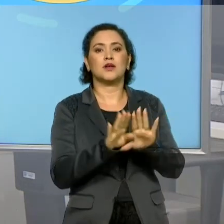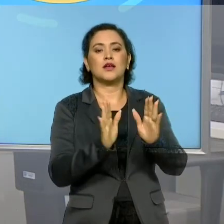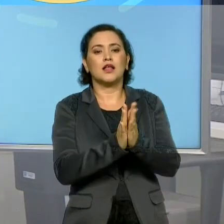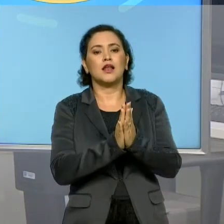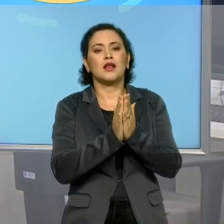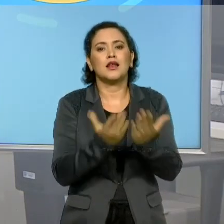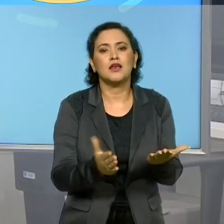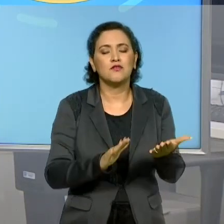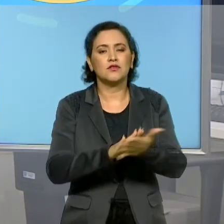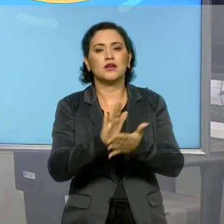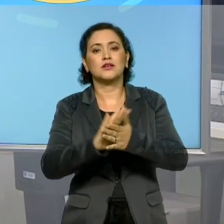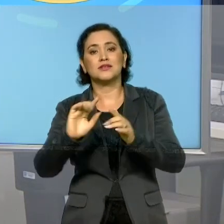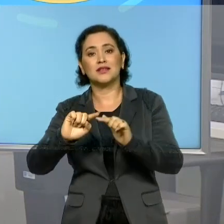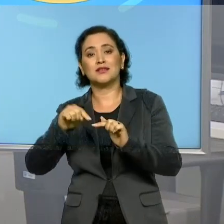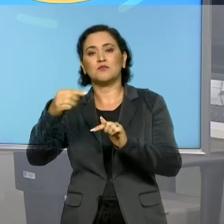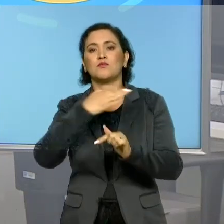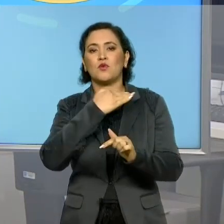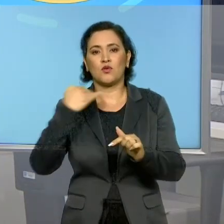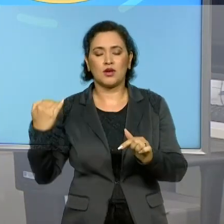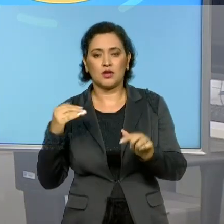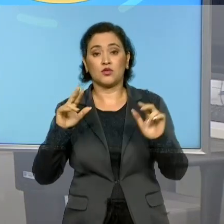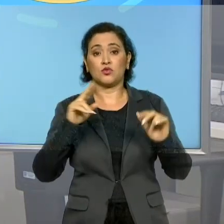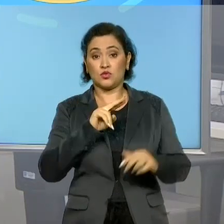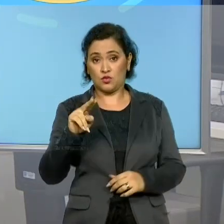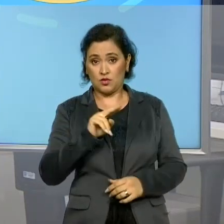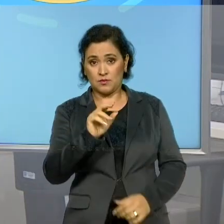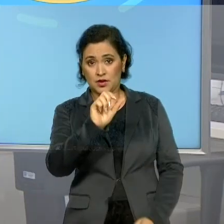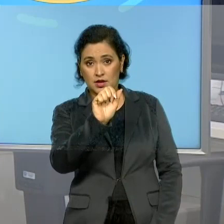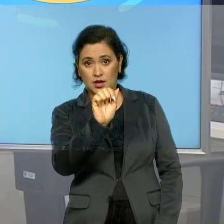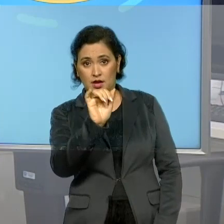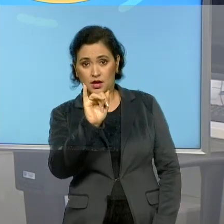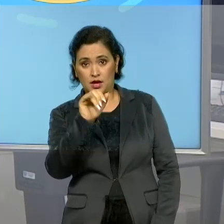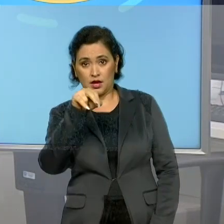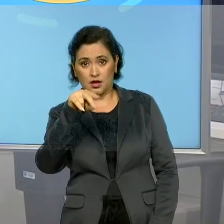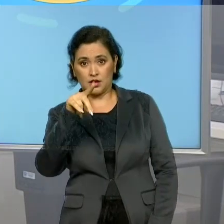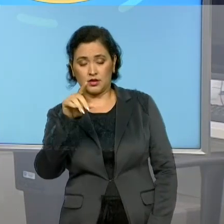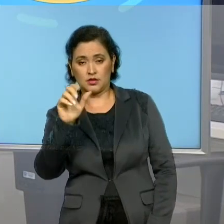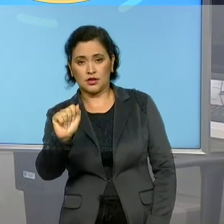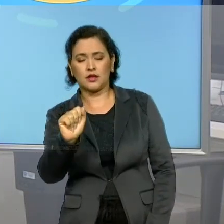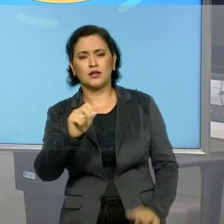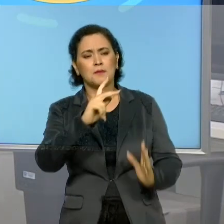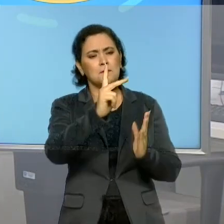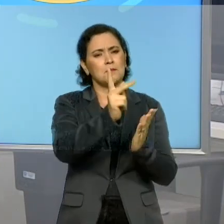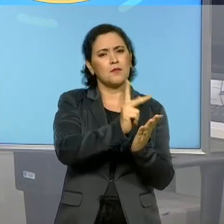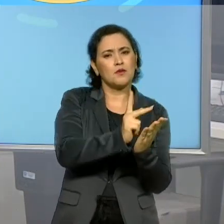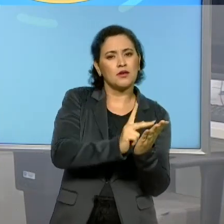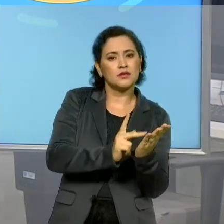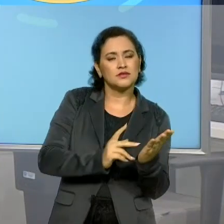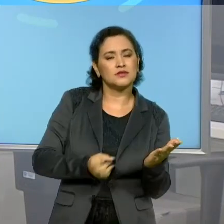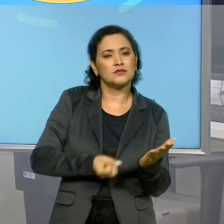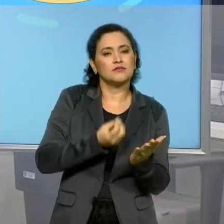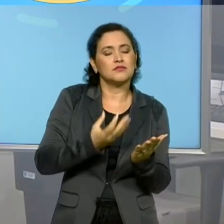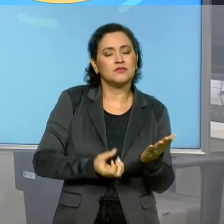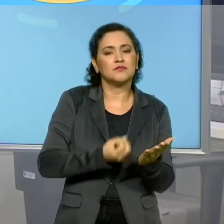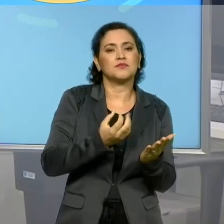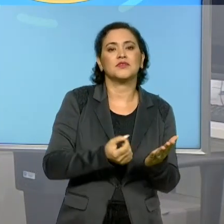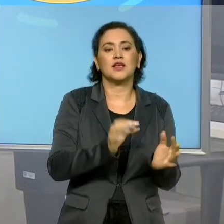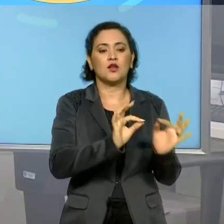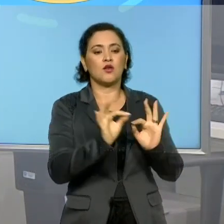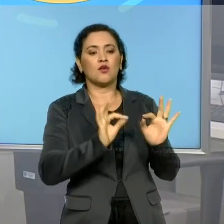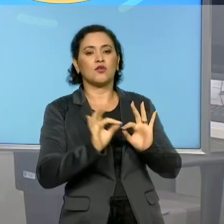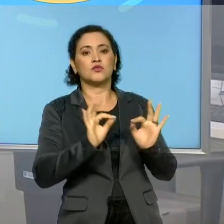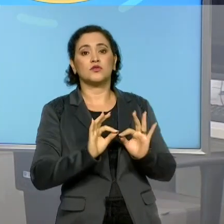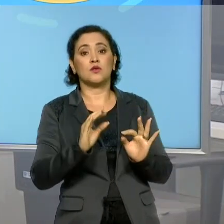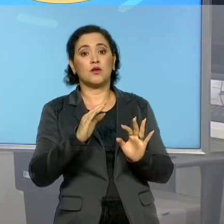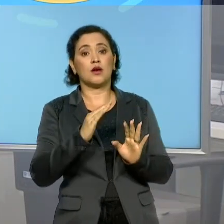jornalista intitulado ainda que reúne poemas que o autor organizou poucos meses antes da sua morte o evento